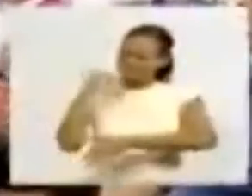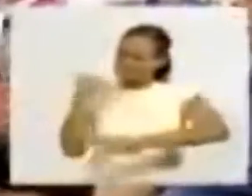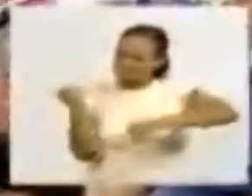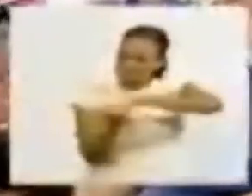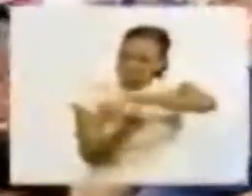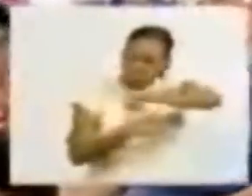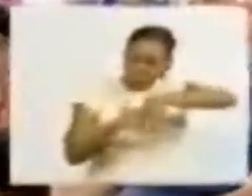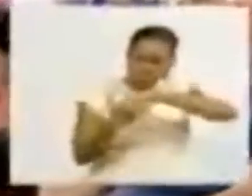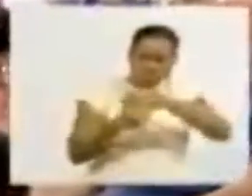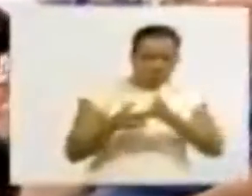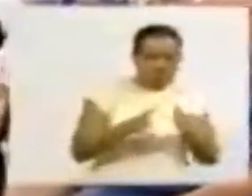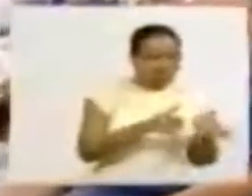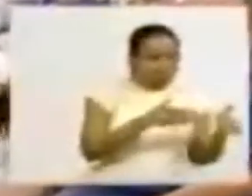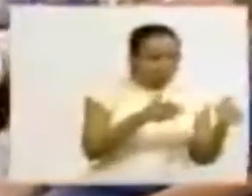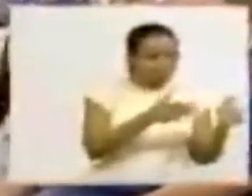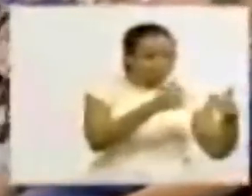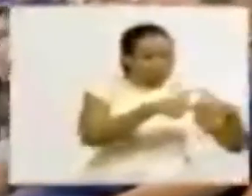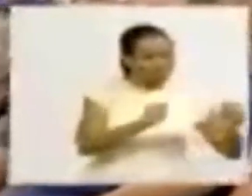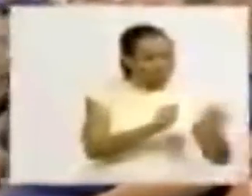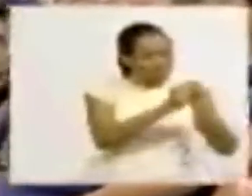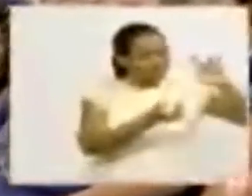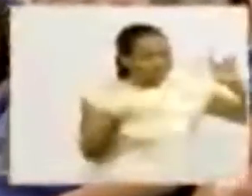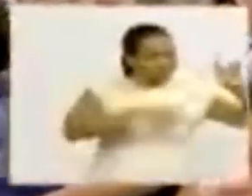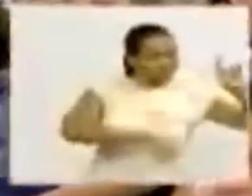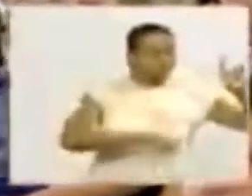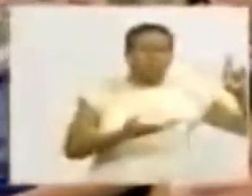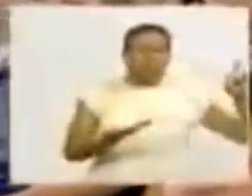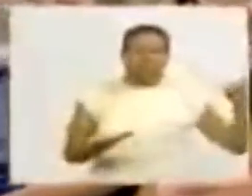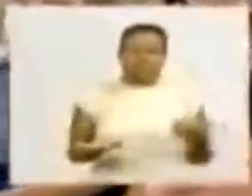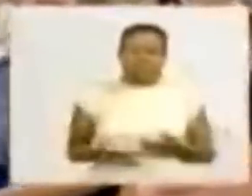redescobrir o direito de estar sentado à mesa,